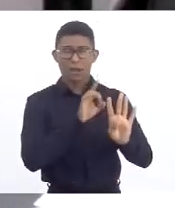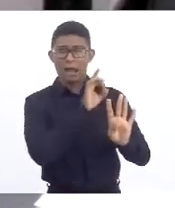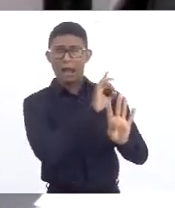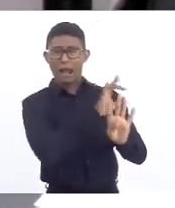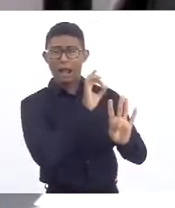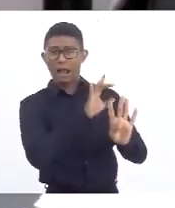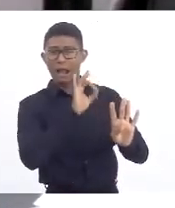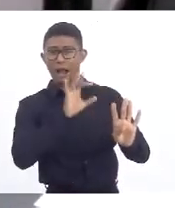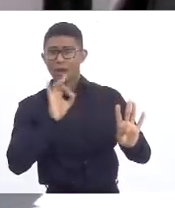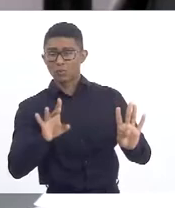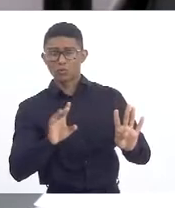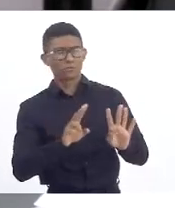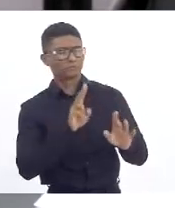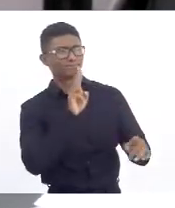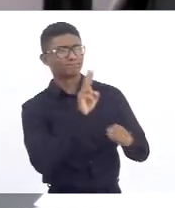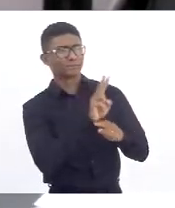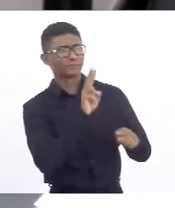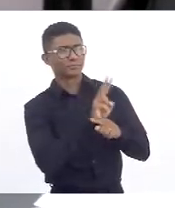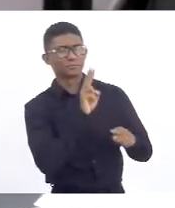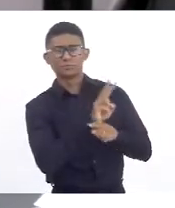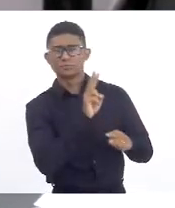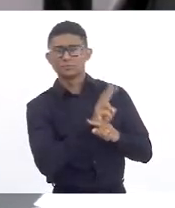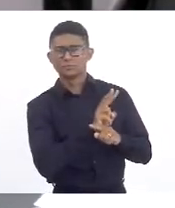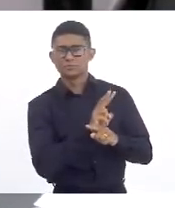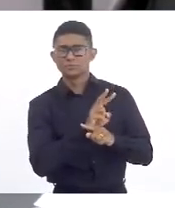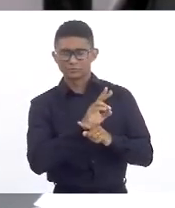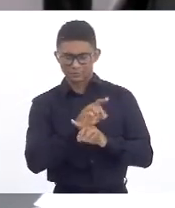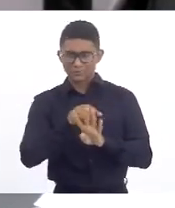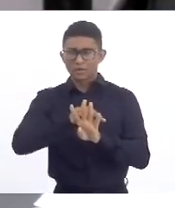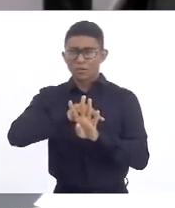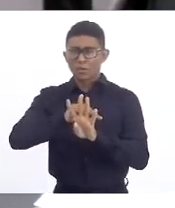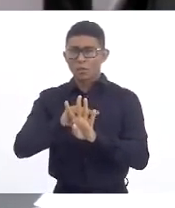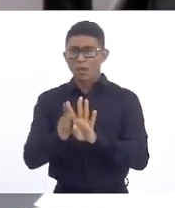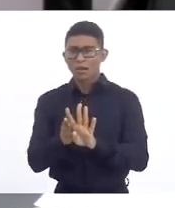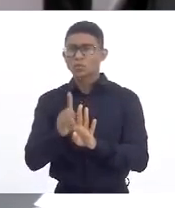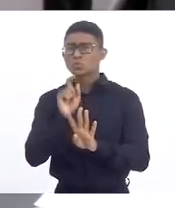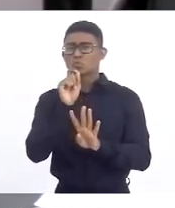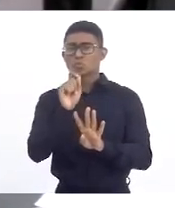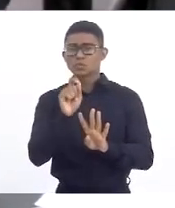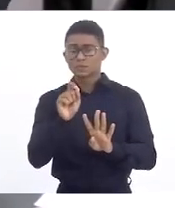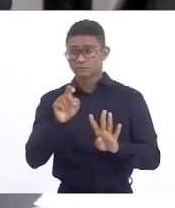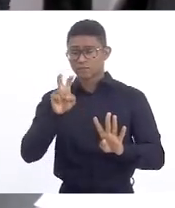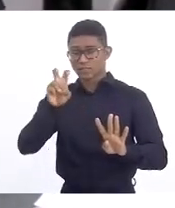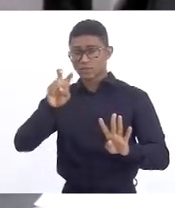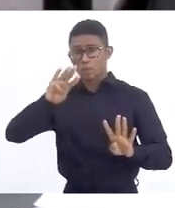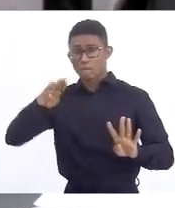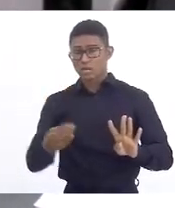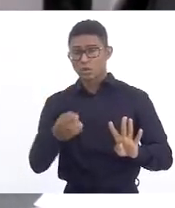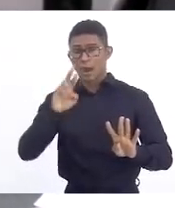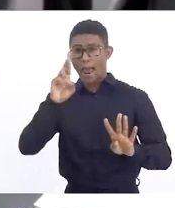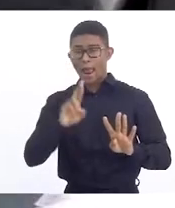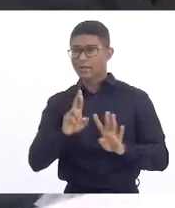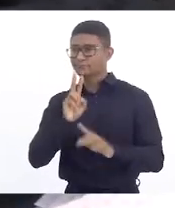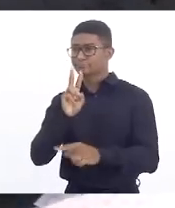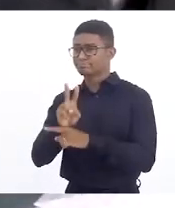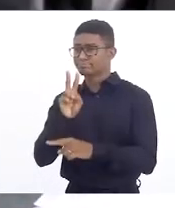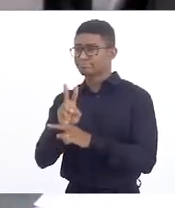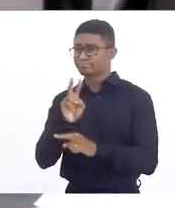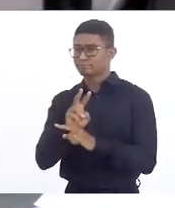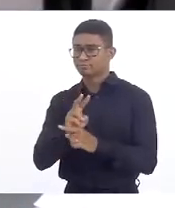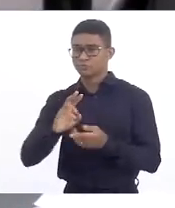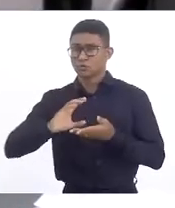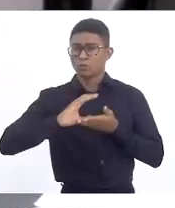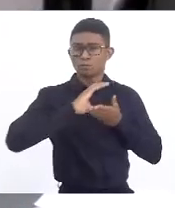fiscalizam na ordem de 5 bilhões de reais por ano, se são repassados